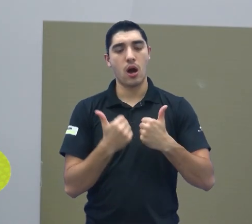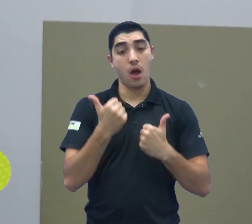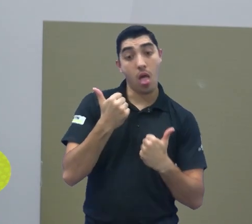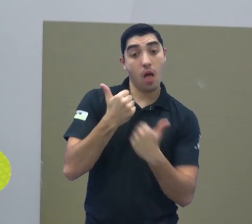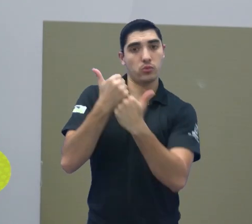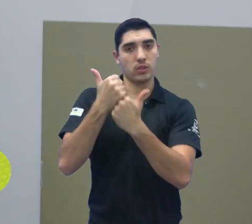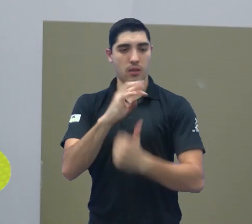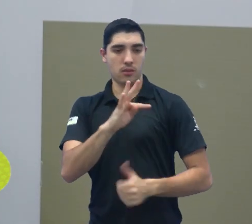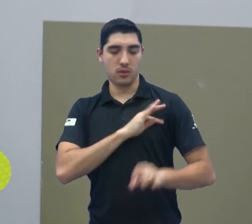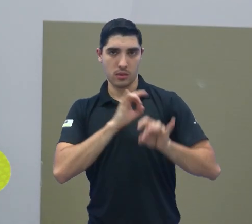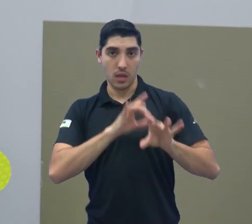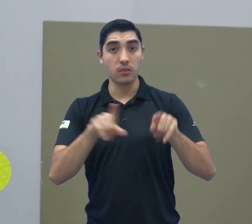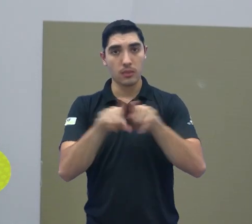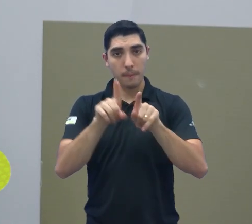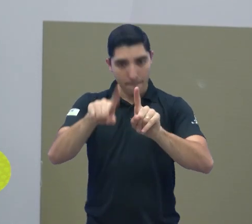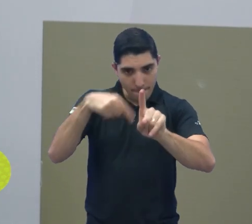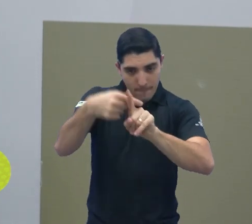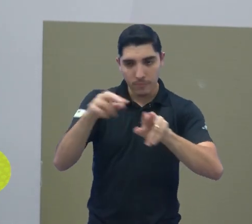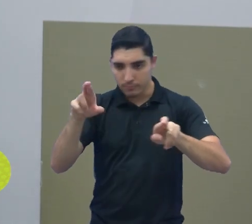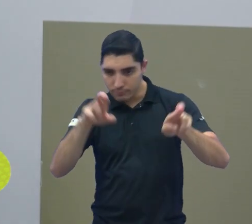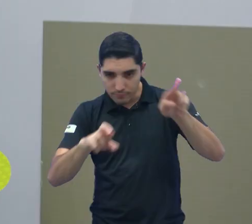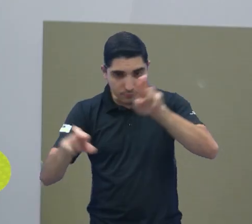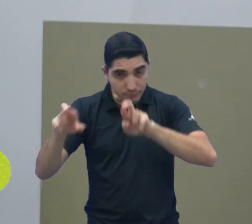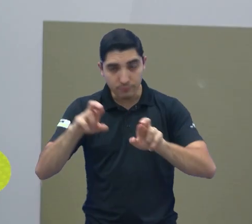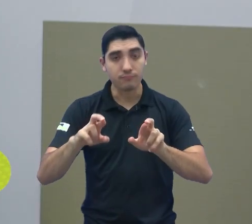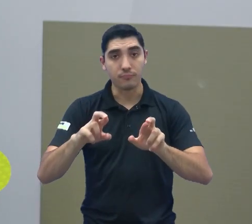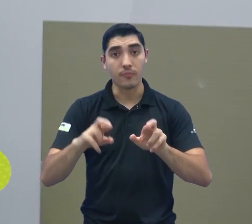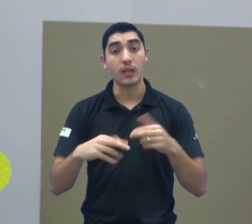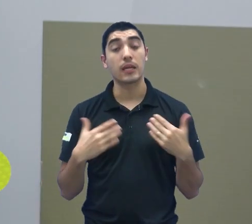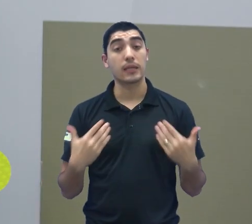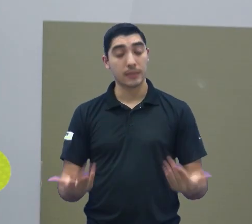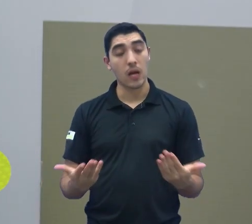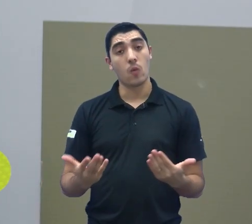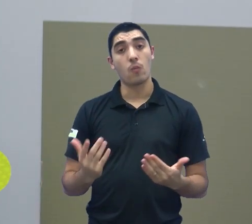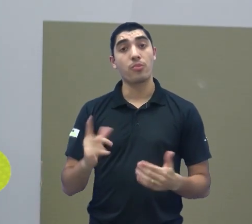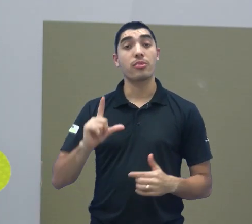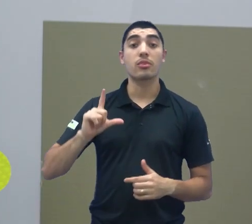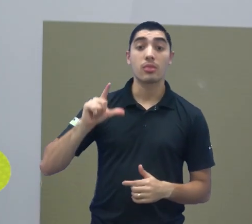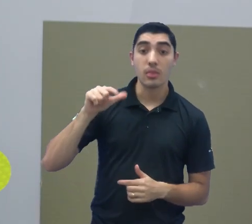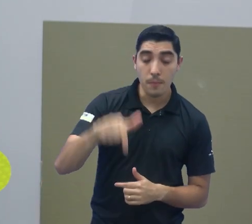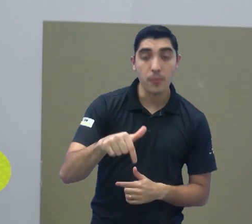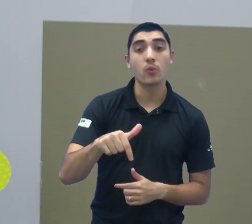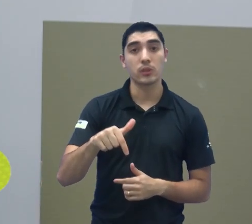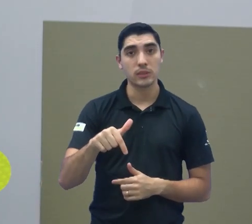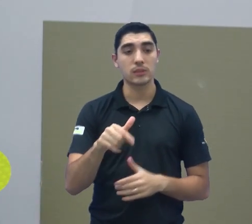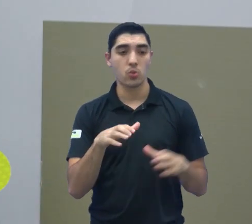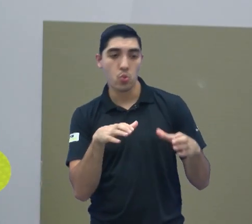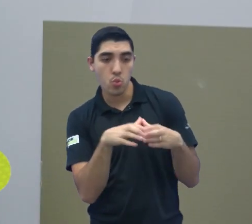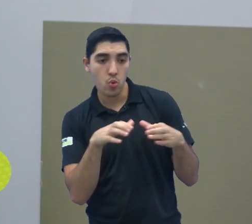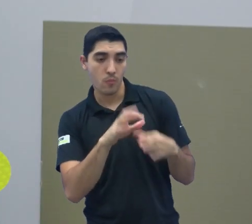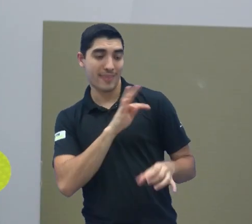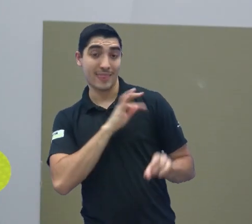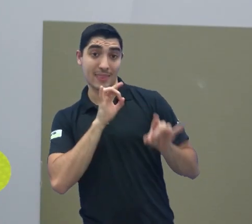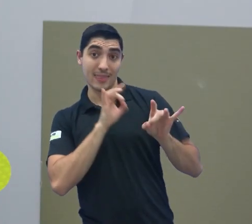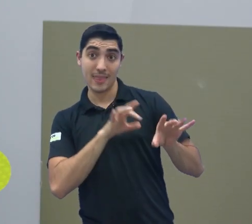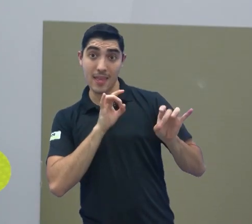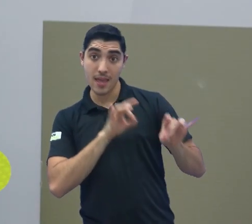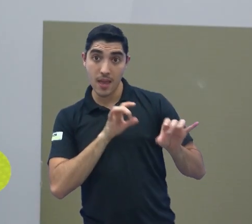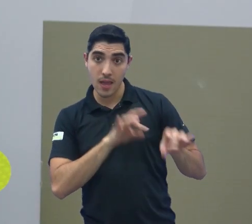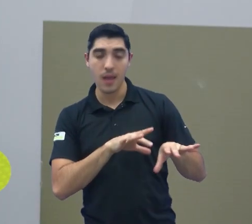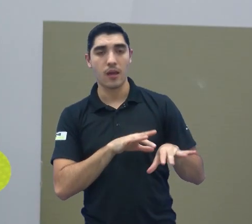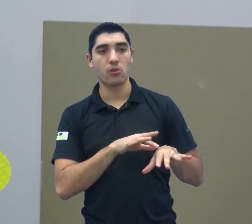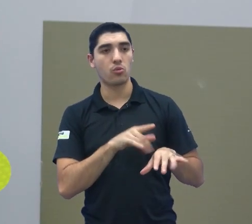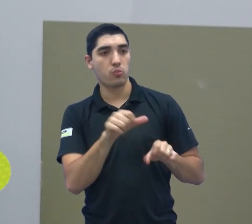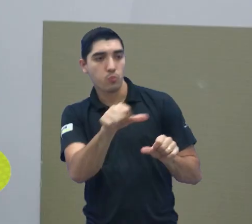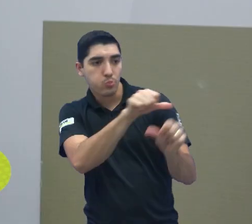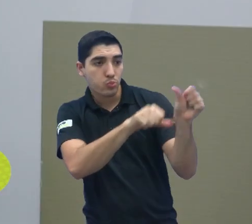de desempenho também. E a partir do encerramento do ciclo, teve a renovação da comissão técnica, e aí eles me convidaram para ser